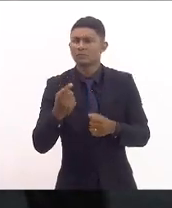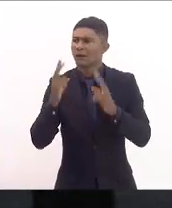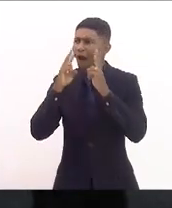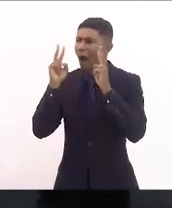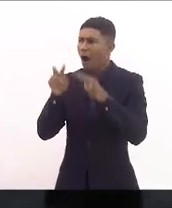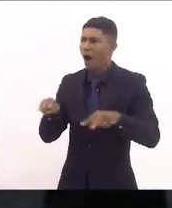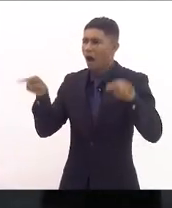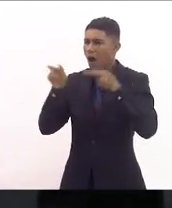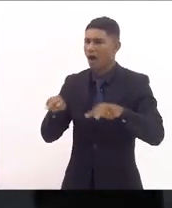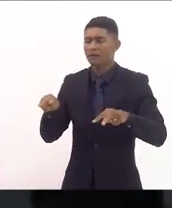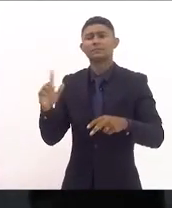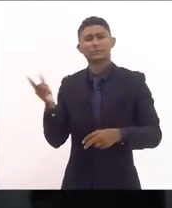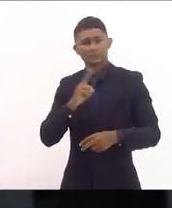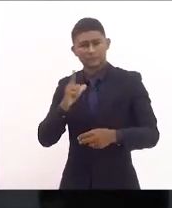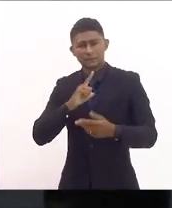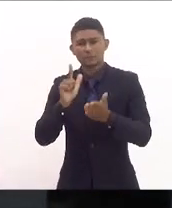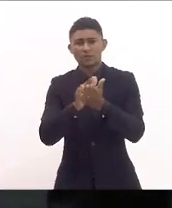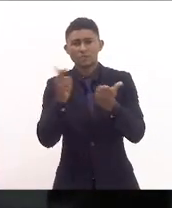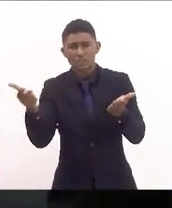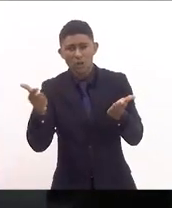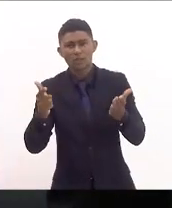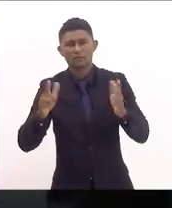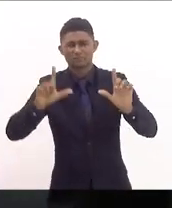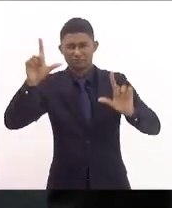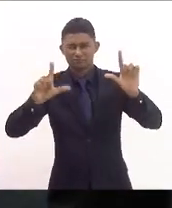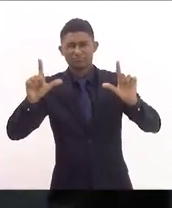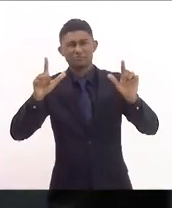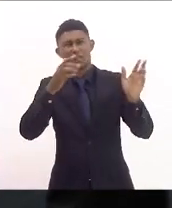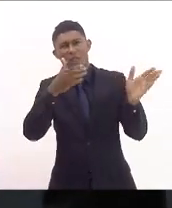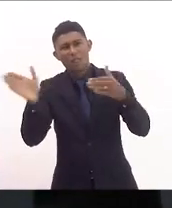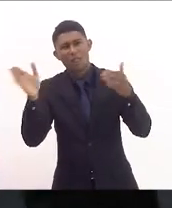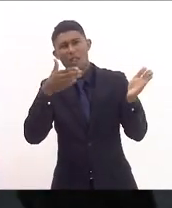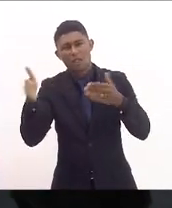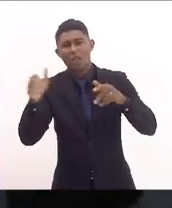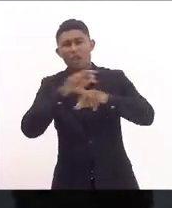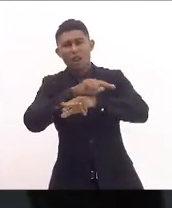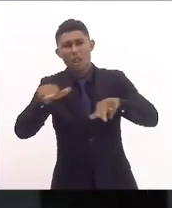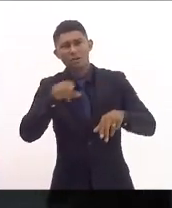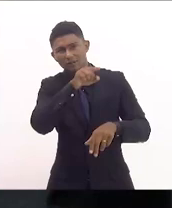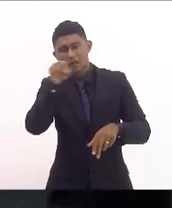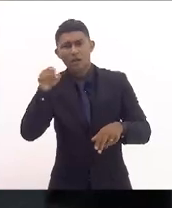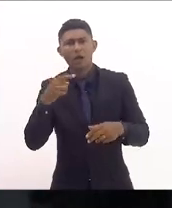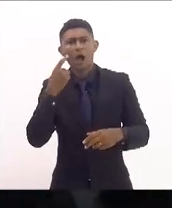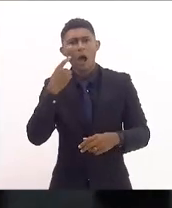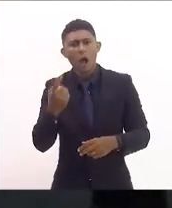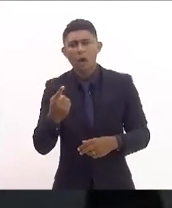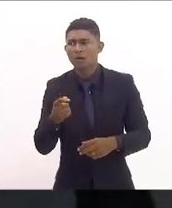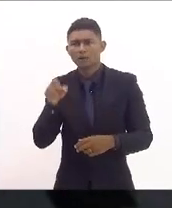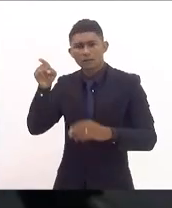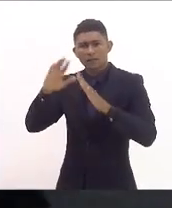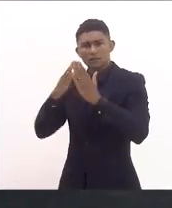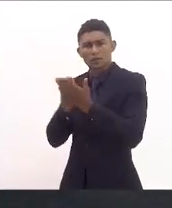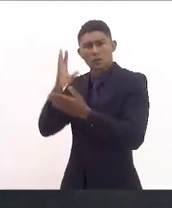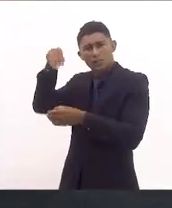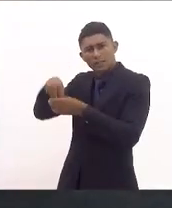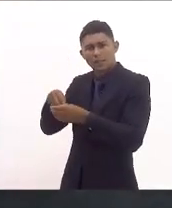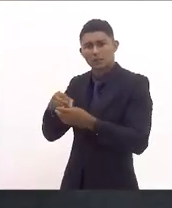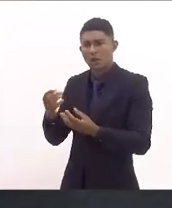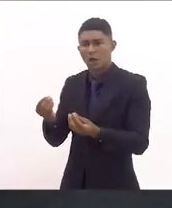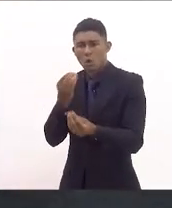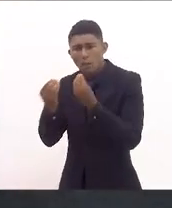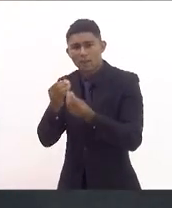consternados a várias os ingredientes jornais televisivos sobre falta de merenda unidade da Faetec